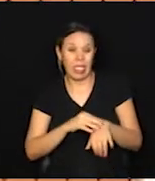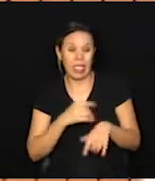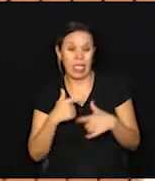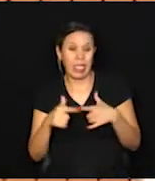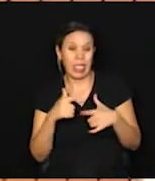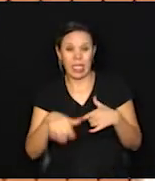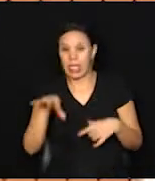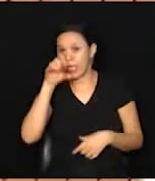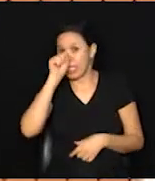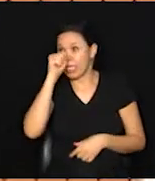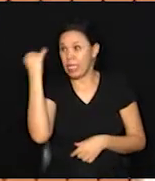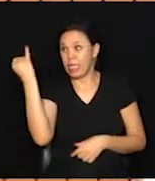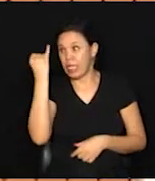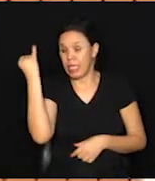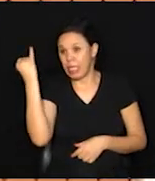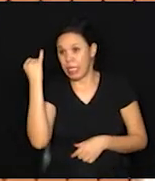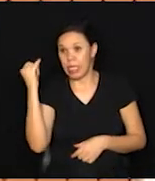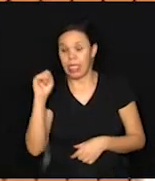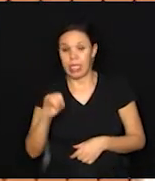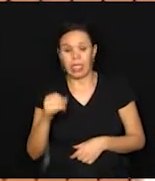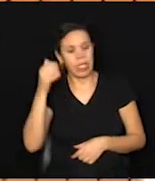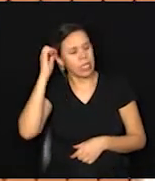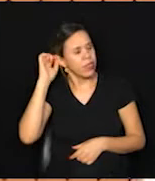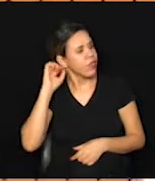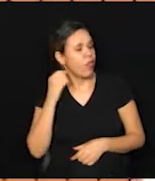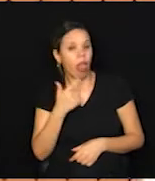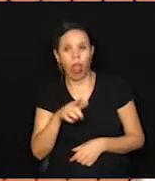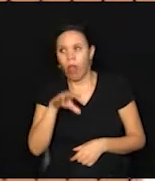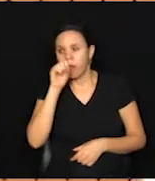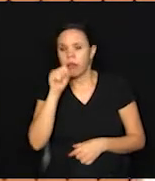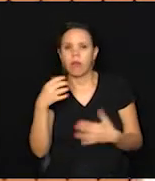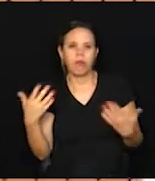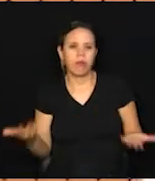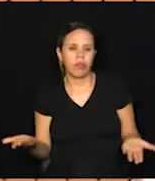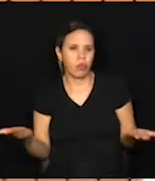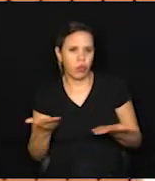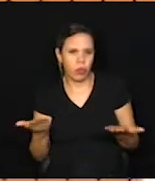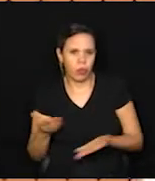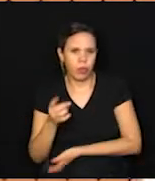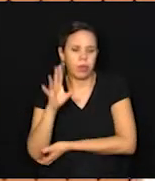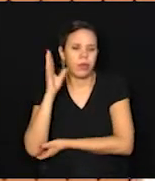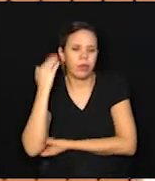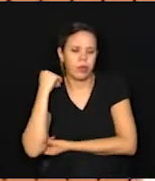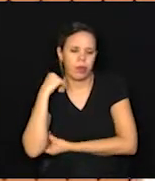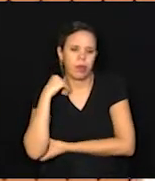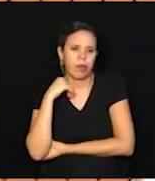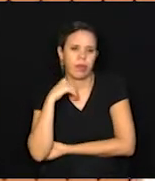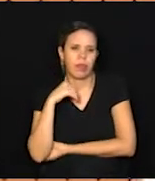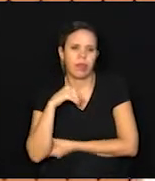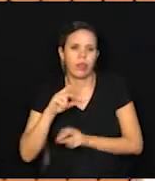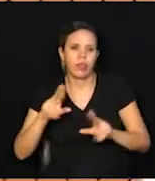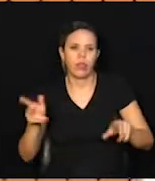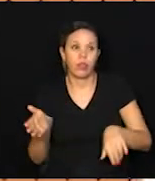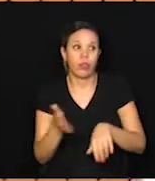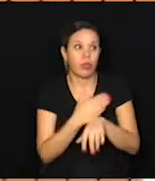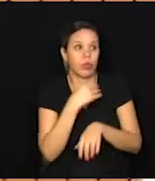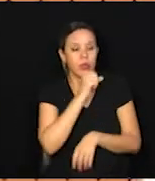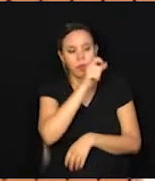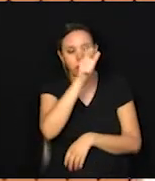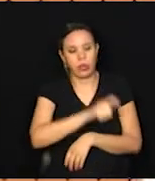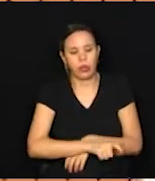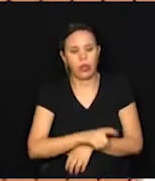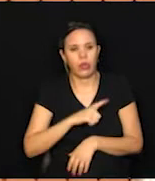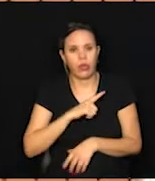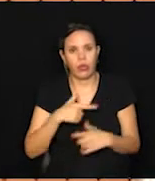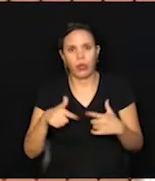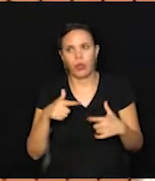respiratório importante, ou seja, tivesse com falta de ar. Né? Hoje já se sabe, né, que quanto antes a pessoa tiver